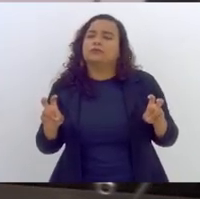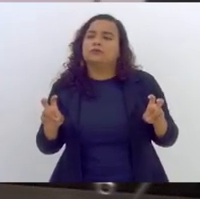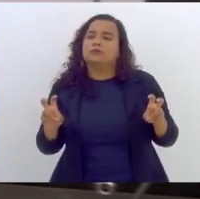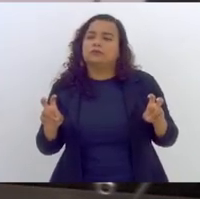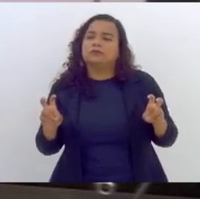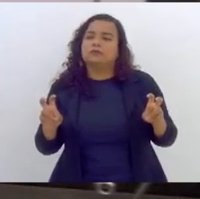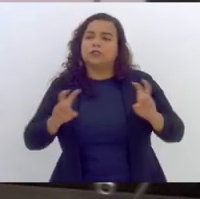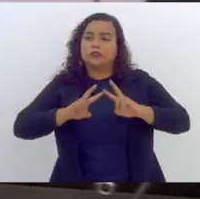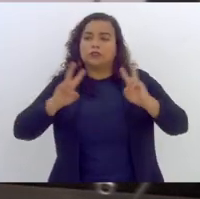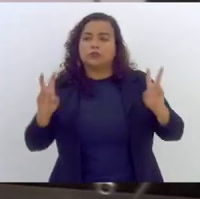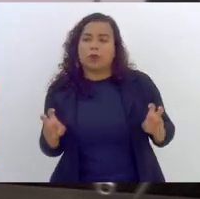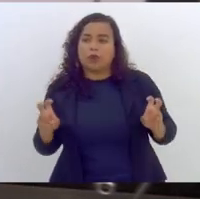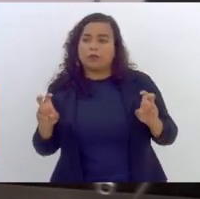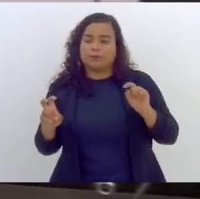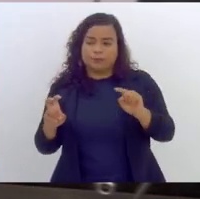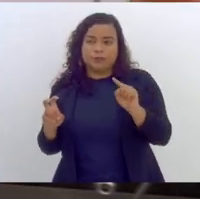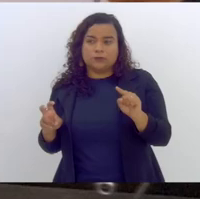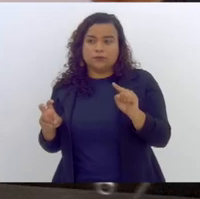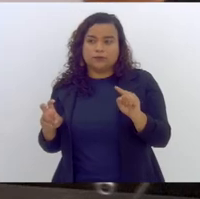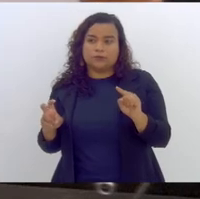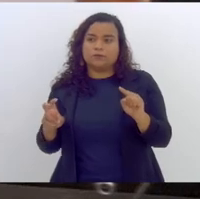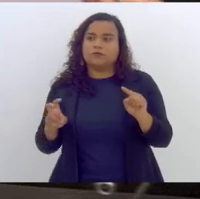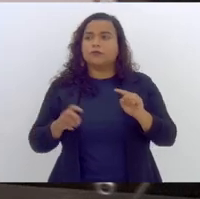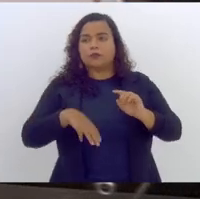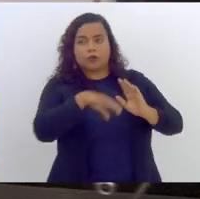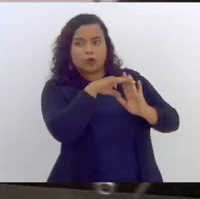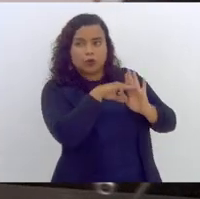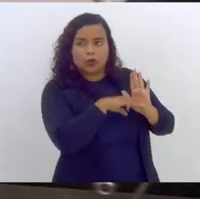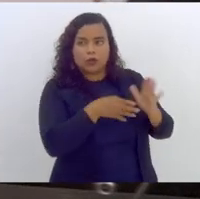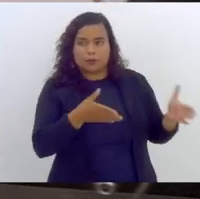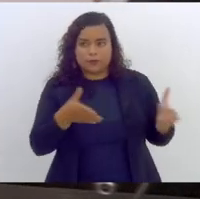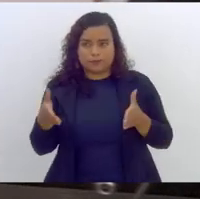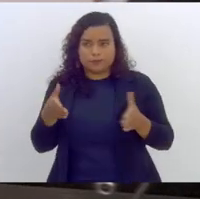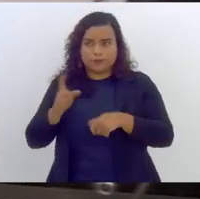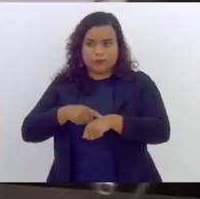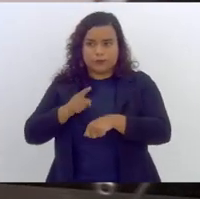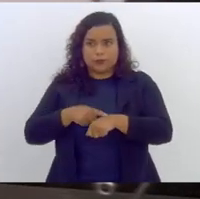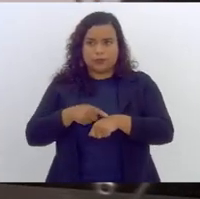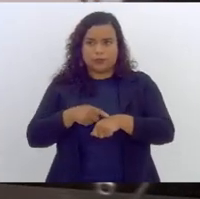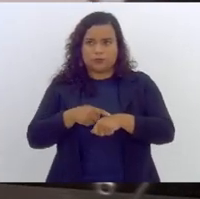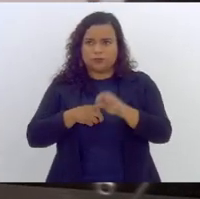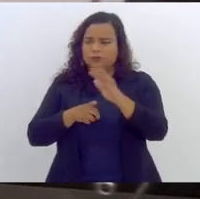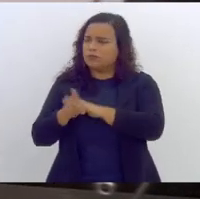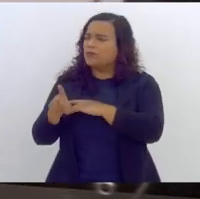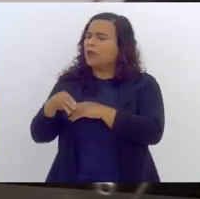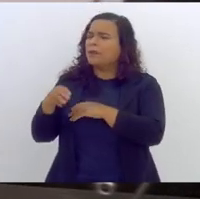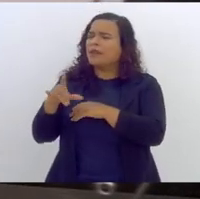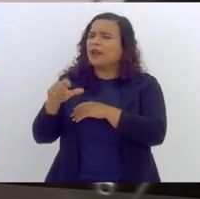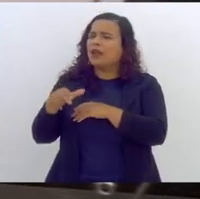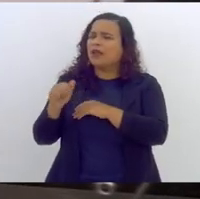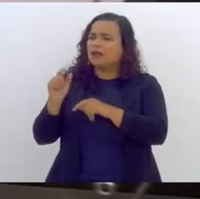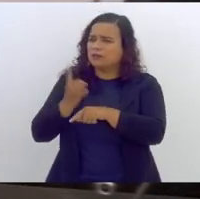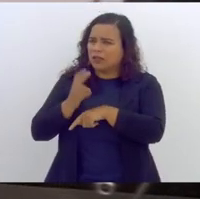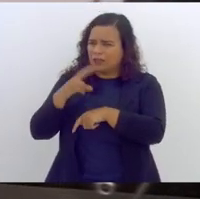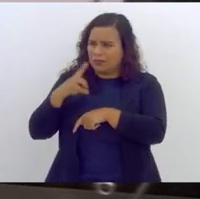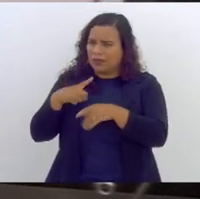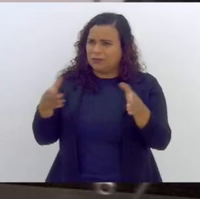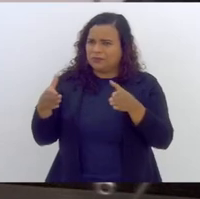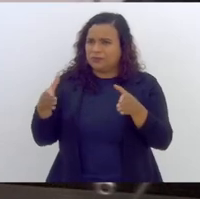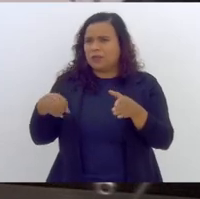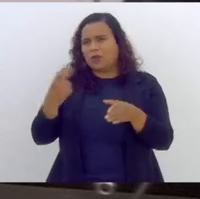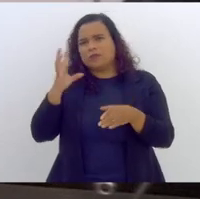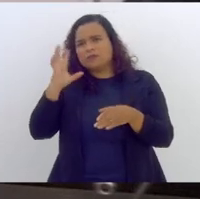essa questão da de um cronograma Doutora Milena tem algum cronograma já como é que tá isso tá incipiente